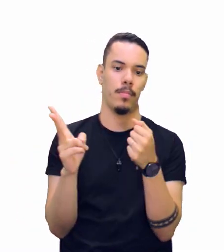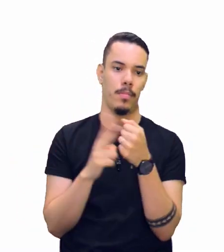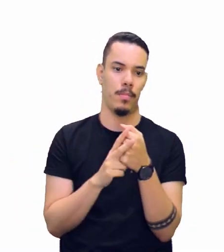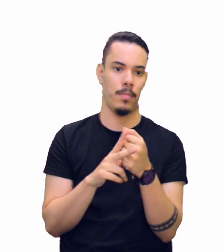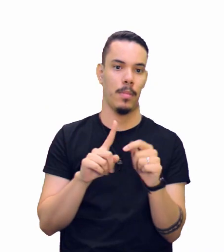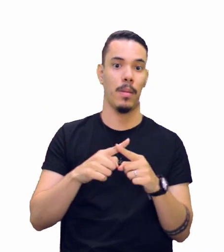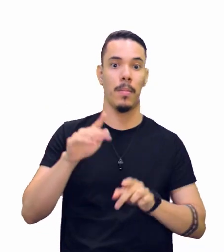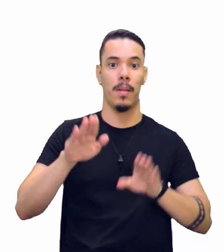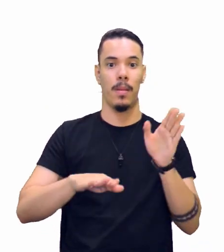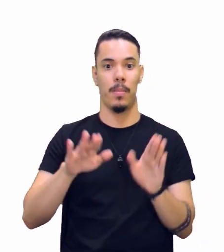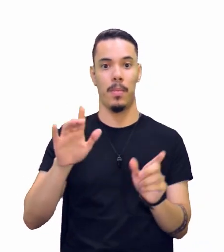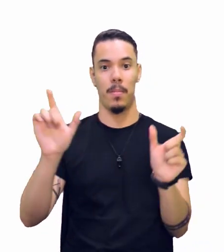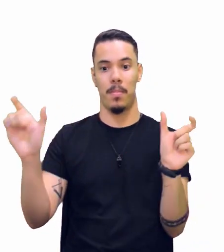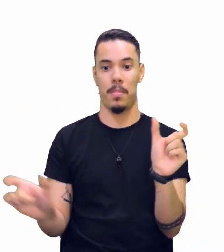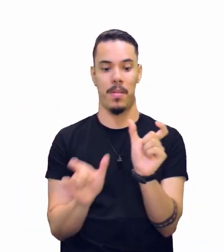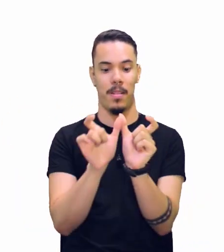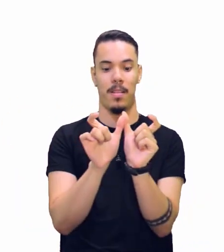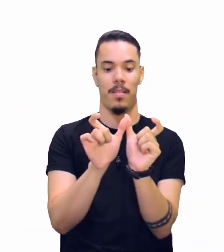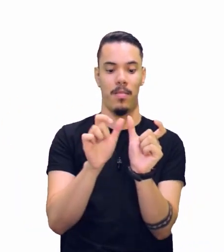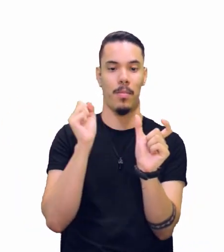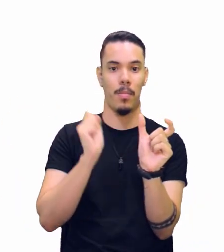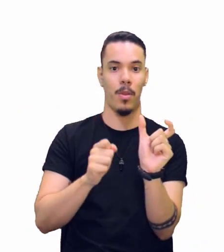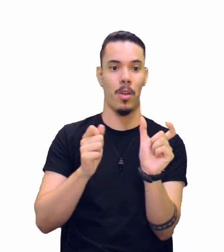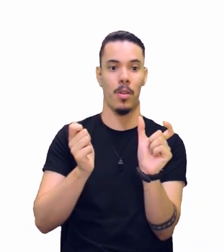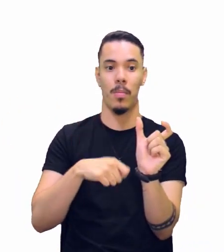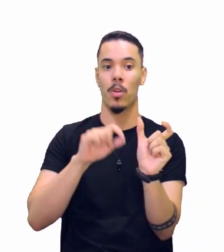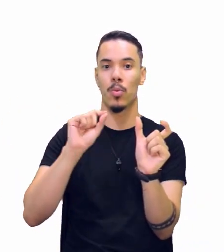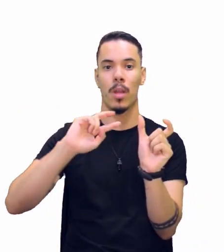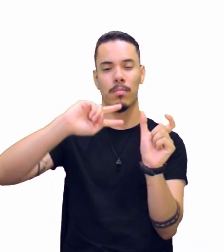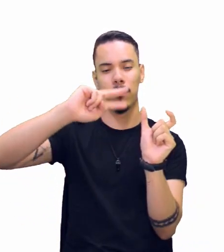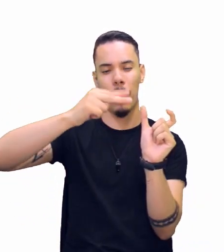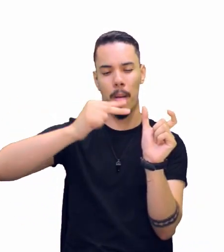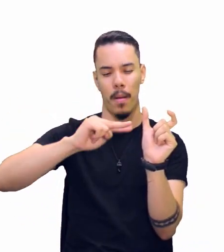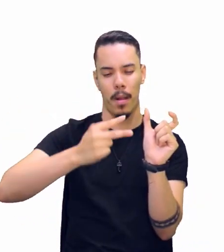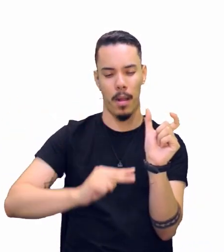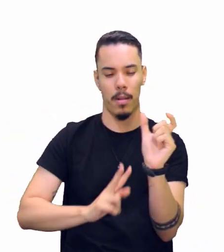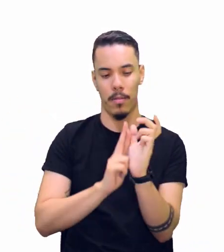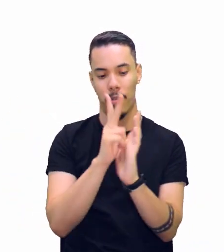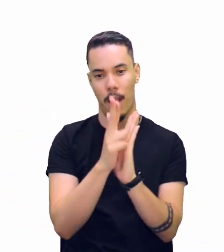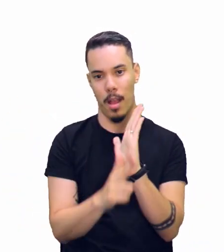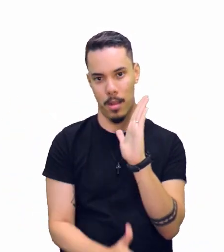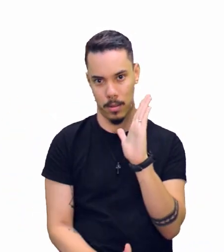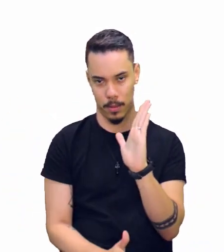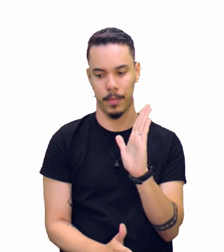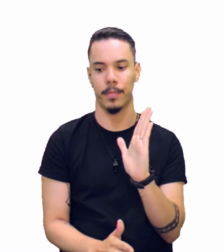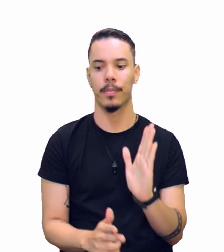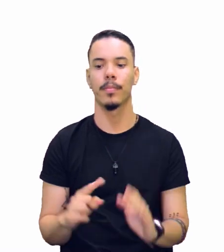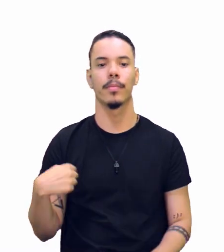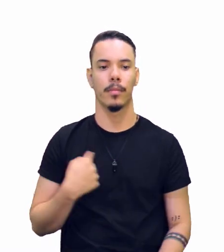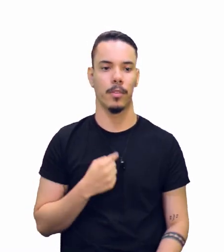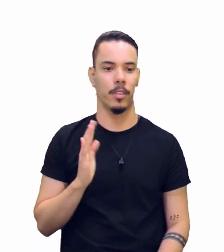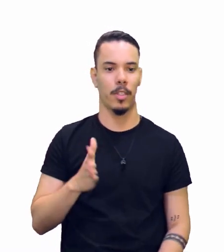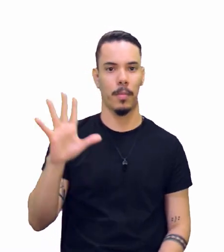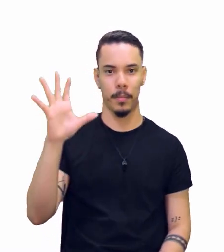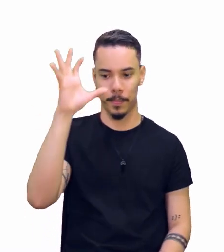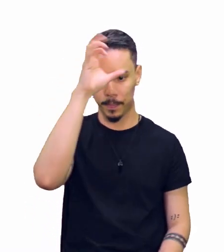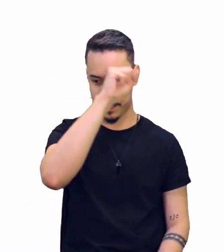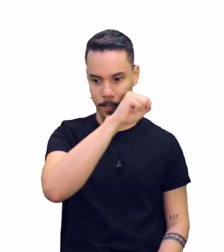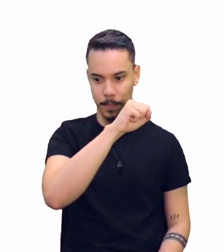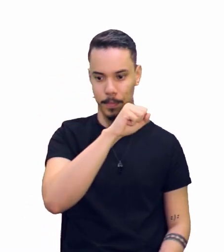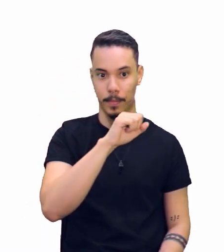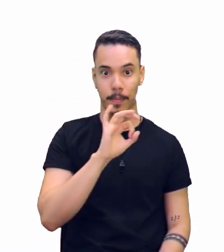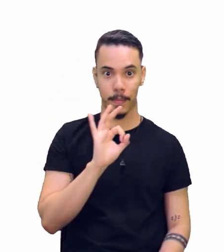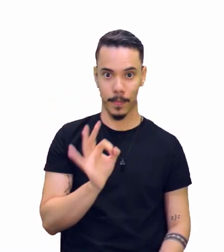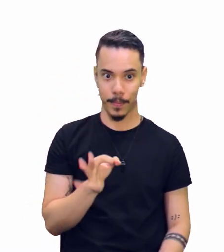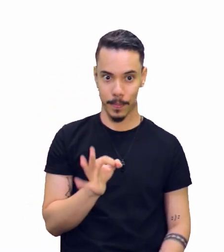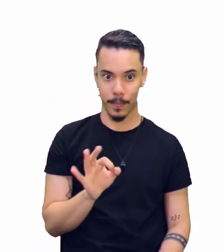vem depois dele, ele vai mudando de significado diversas vezes. Então a gente já sabe aqui, if she gets there